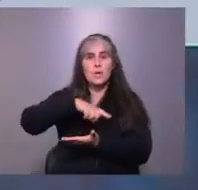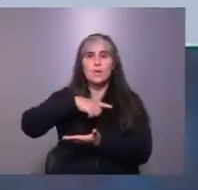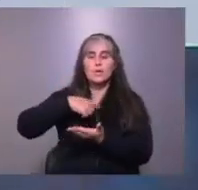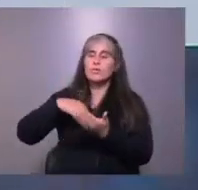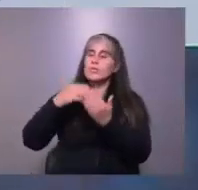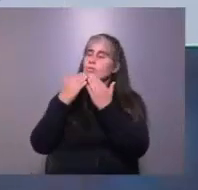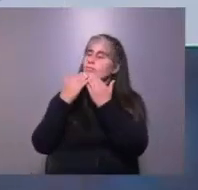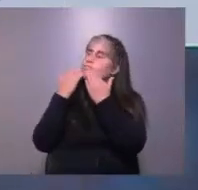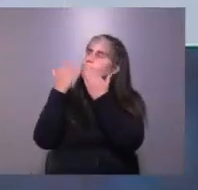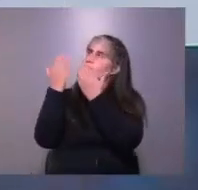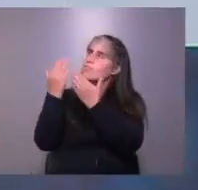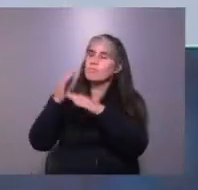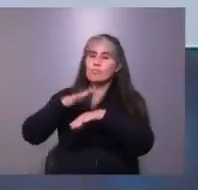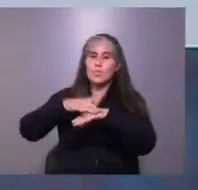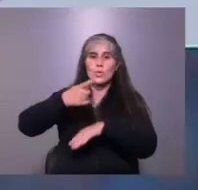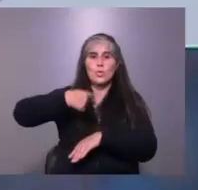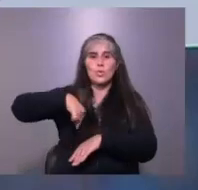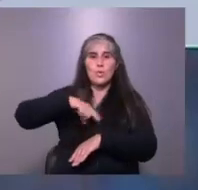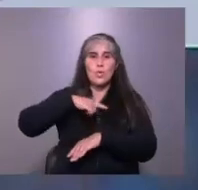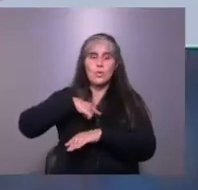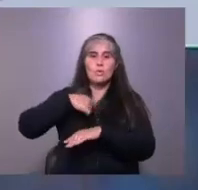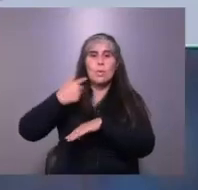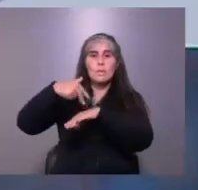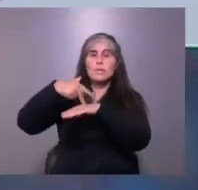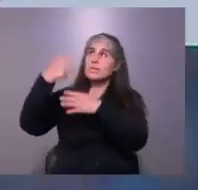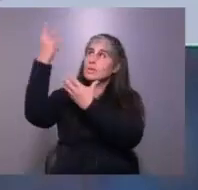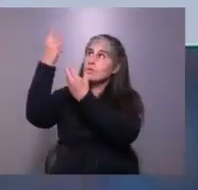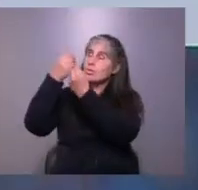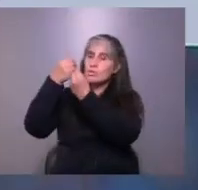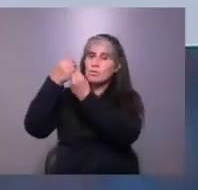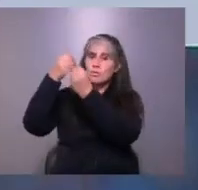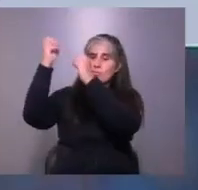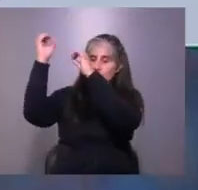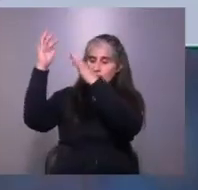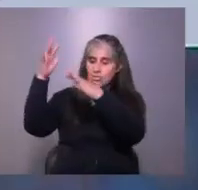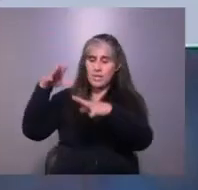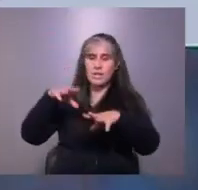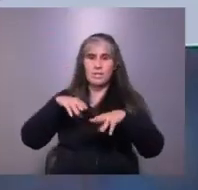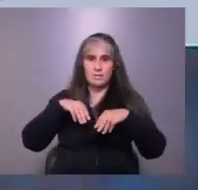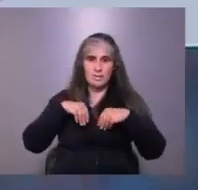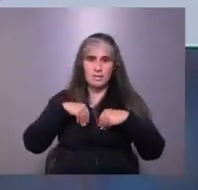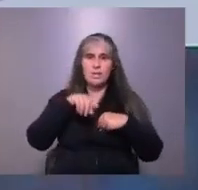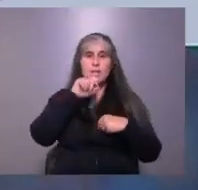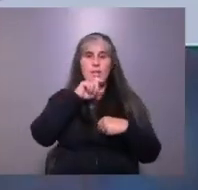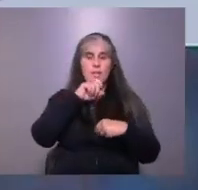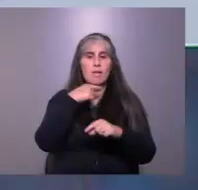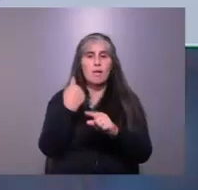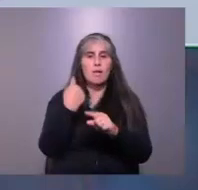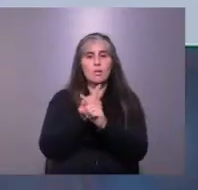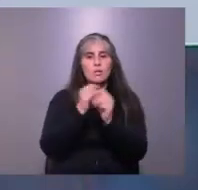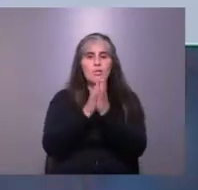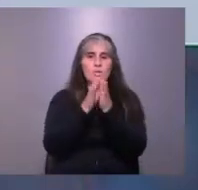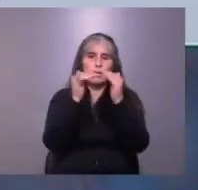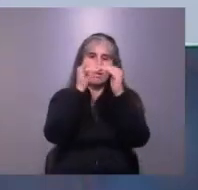graças porque nos admitistes à vossa presença para vos servir nestes santos